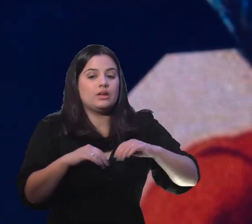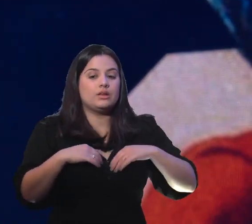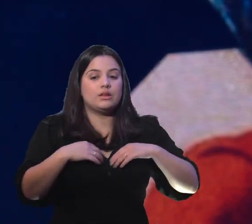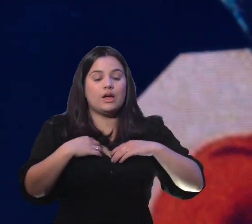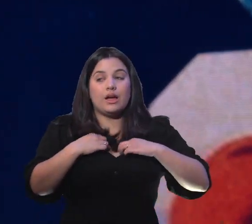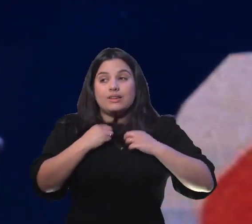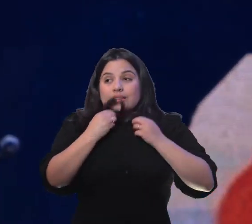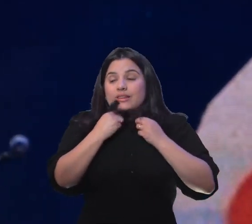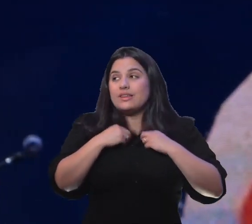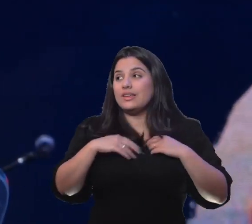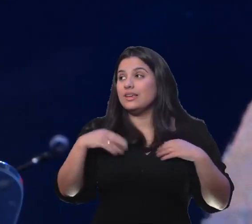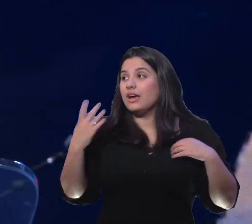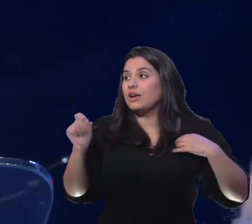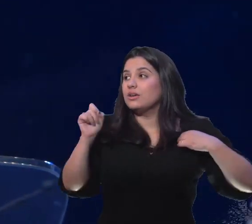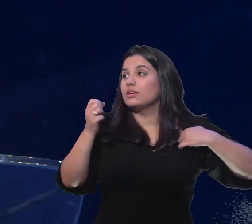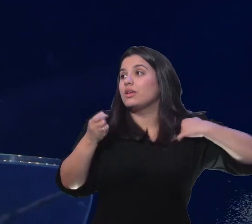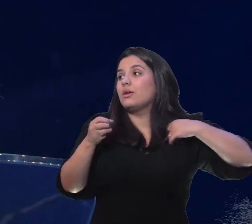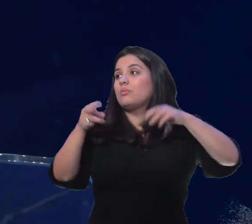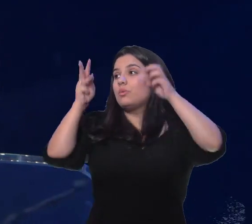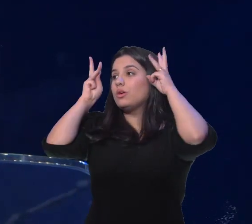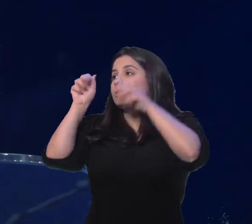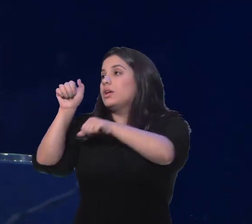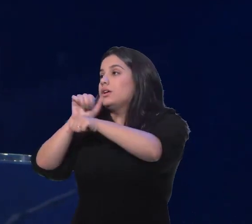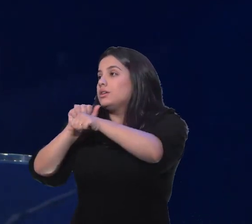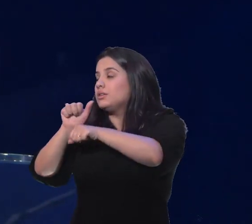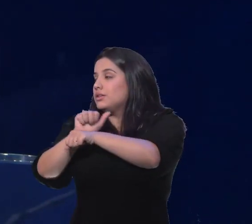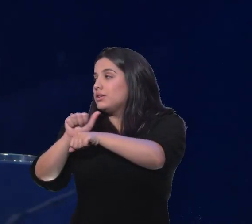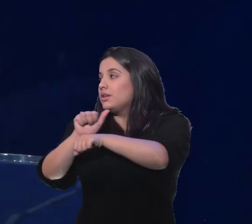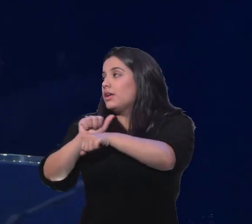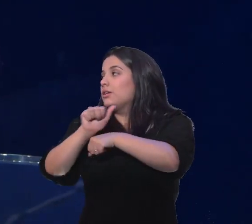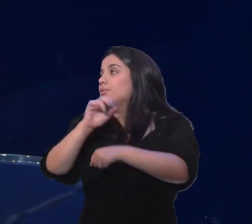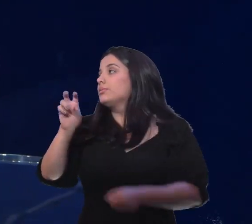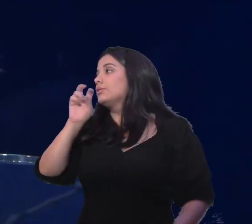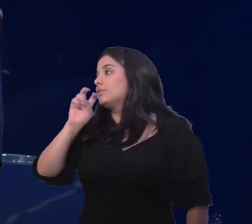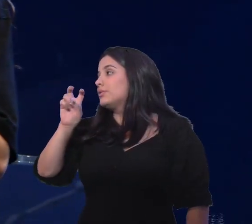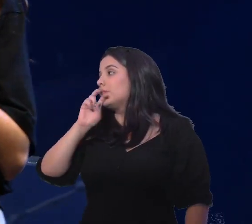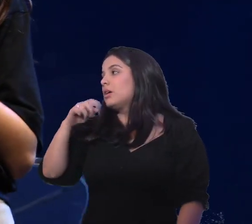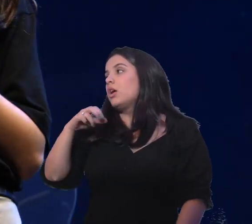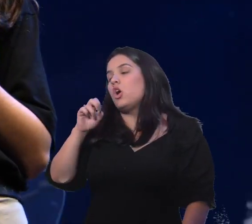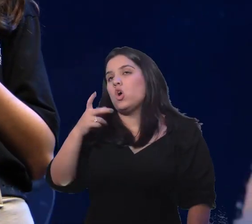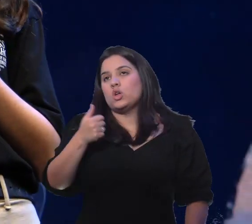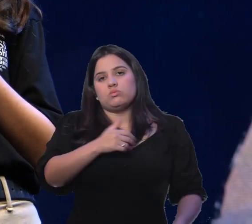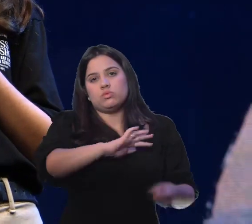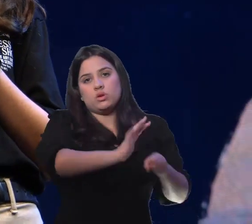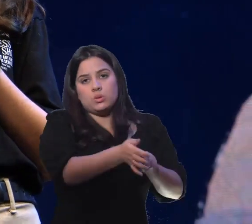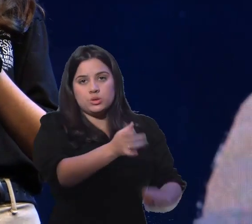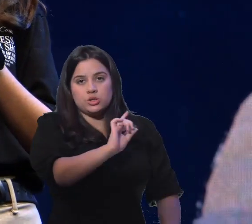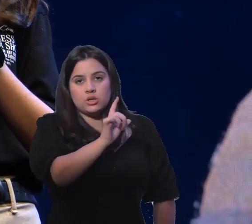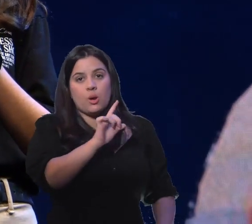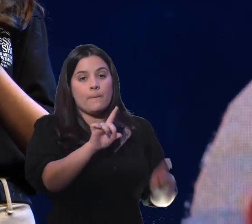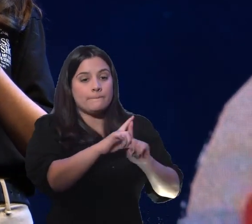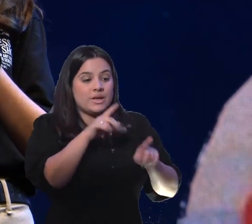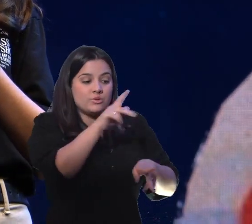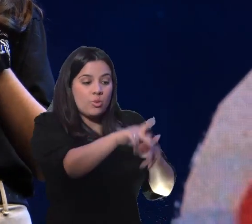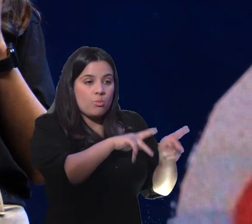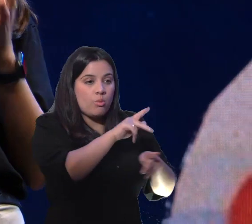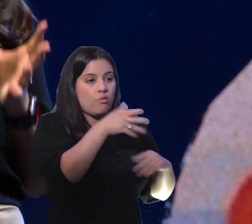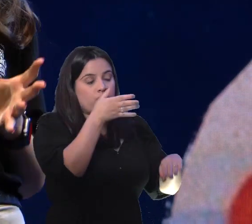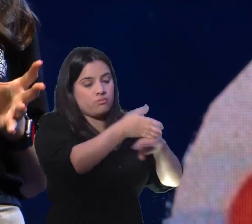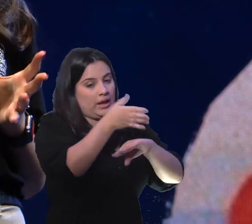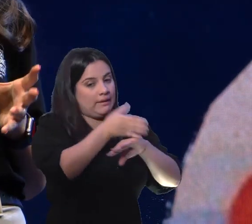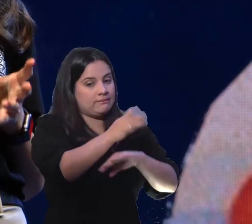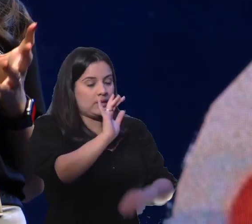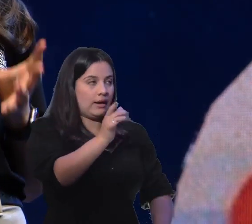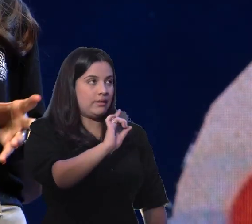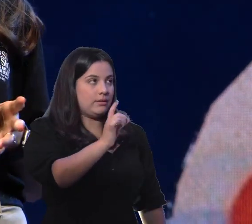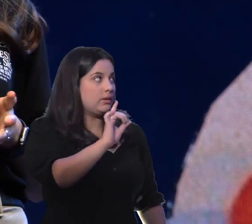por favor, não destrói. Mas aí Deus falou, tá bom, eu não vou destruir, mas esse povo não vai entrar na minha terra. Eles não foram